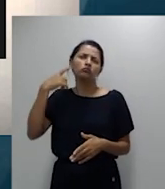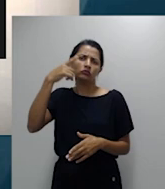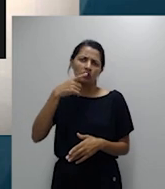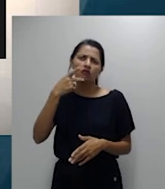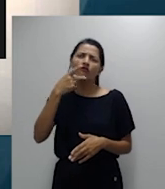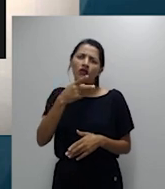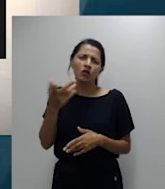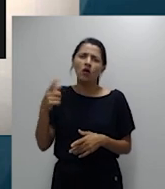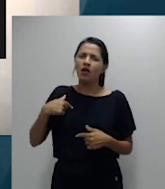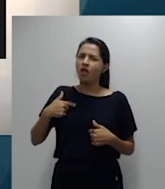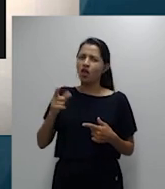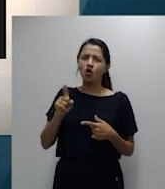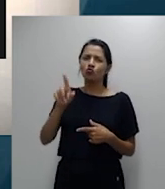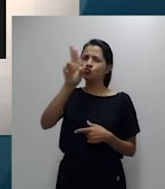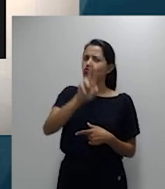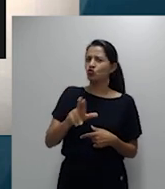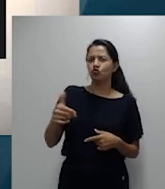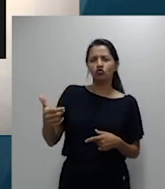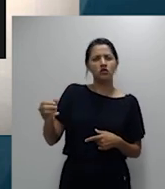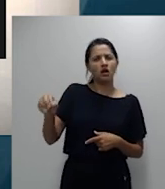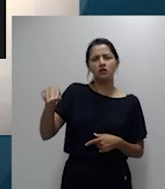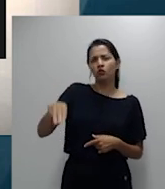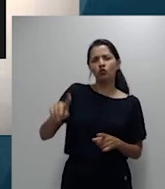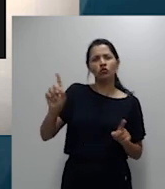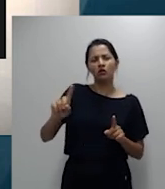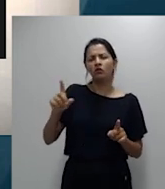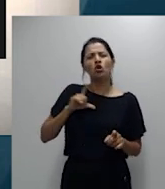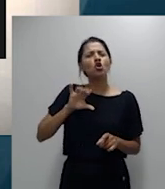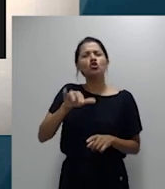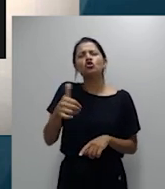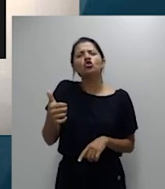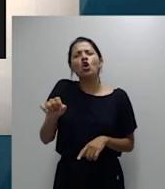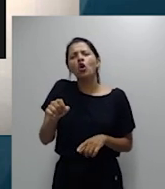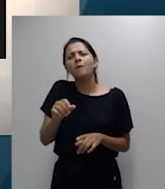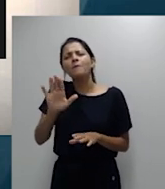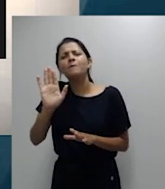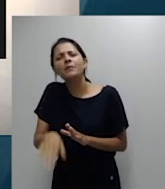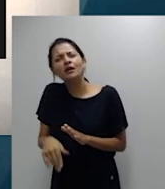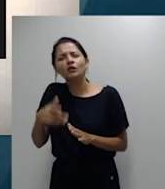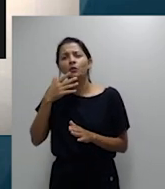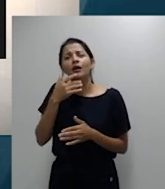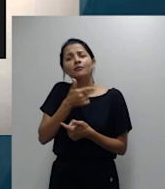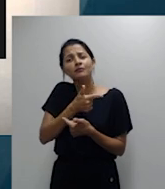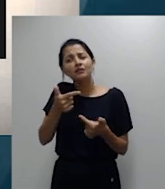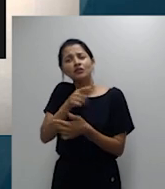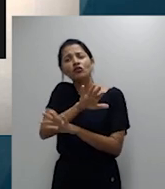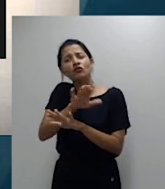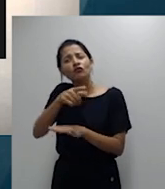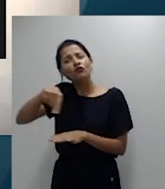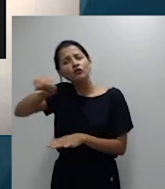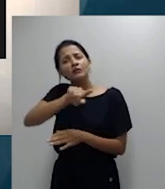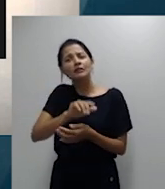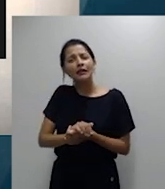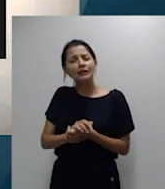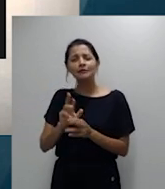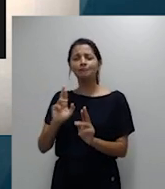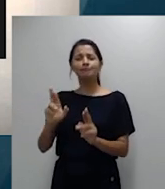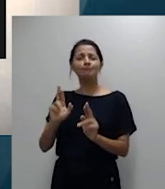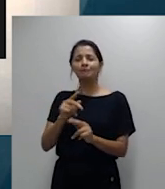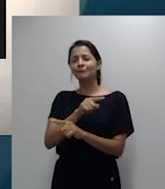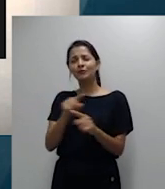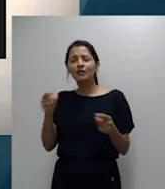eu utilizo 10 minutos mas sim gasto utilizo Terra 20 segundos apenas para desligar a vossas excelências e as famílias